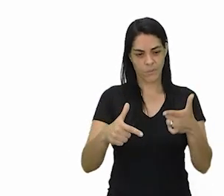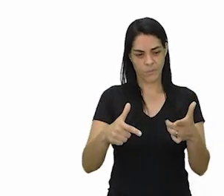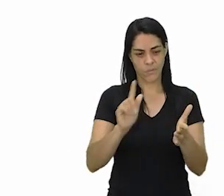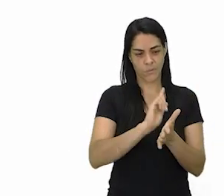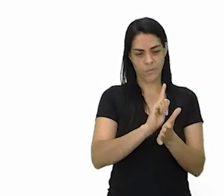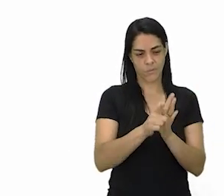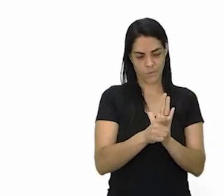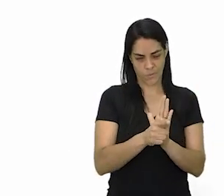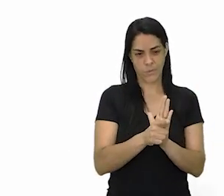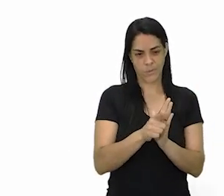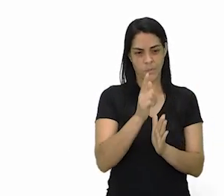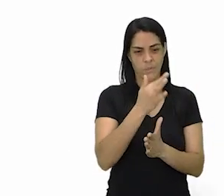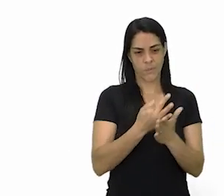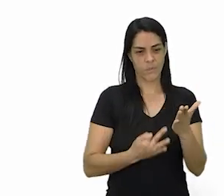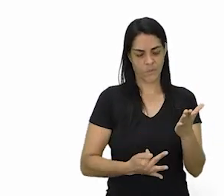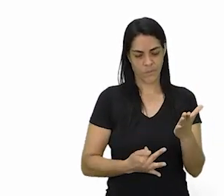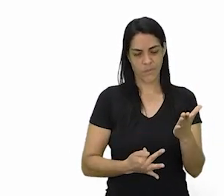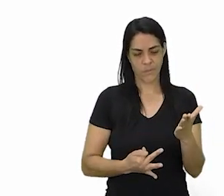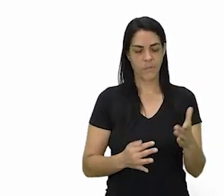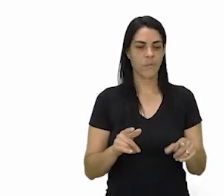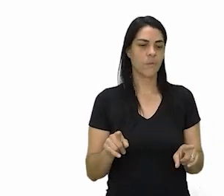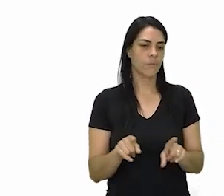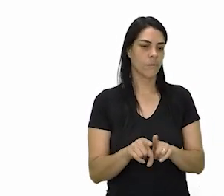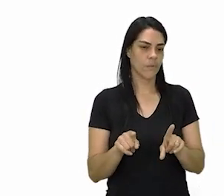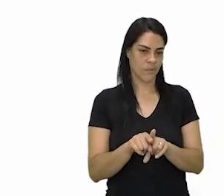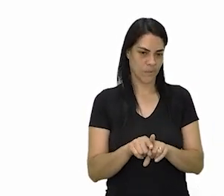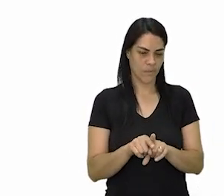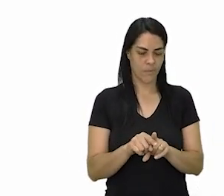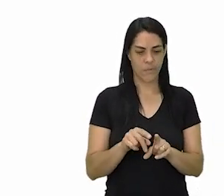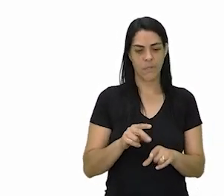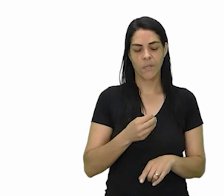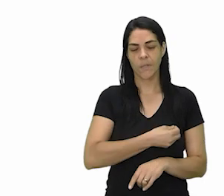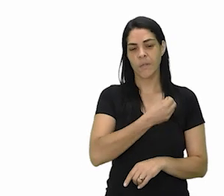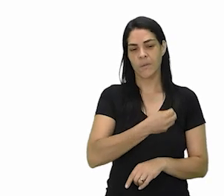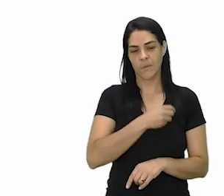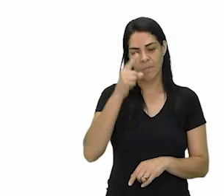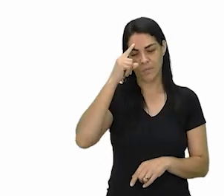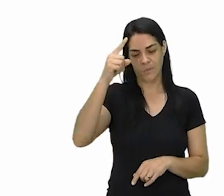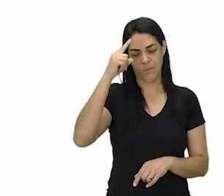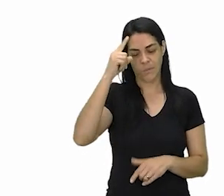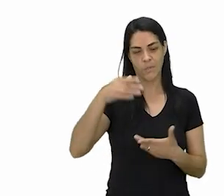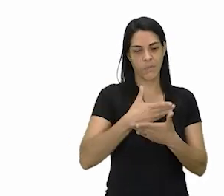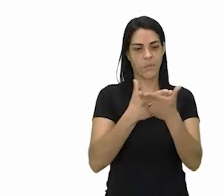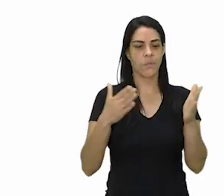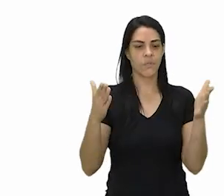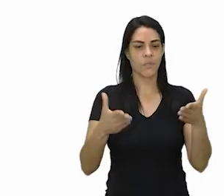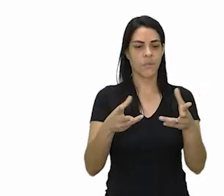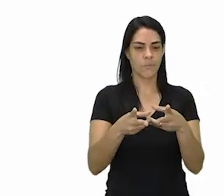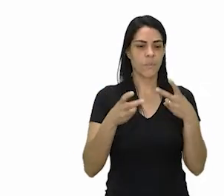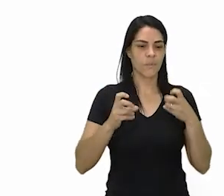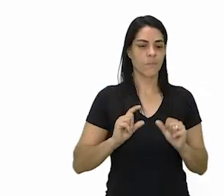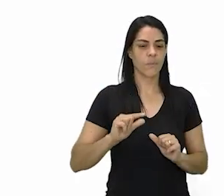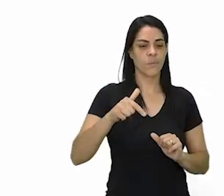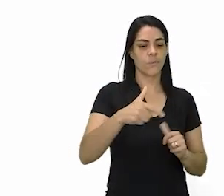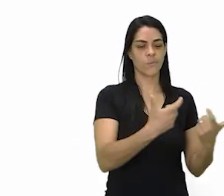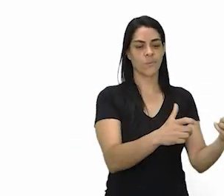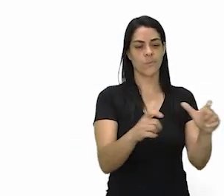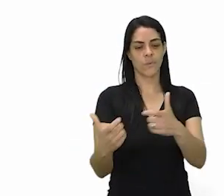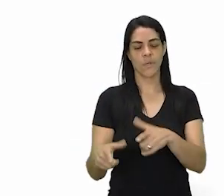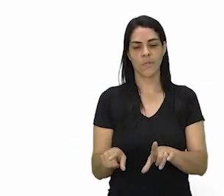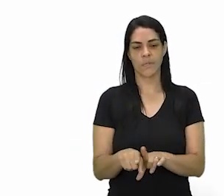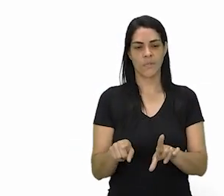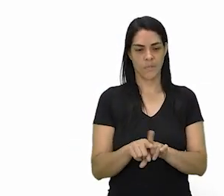gêneros multissemióticos, tanto no campo da vida cotidiana, como nós vimos, quanto em outros campos, por exemplo,